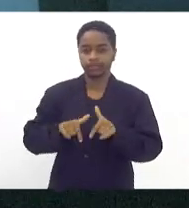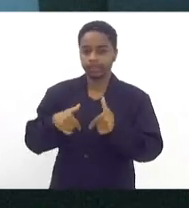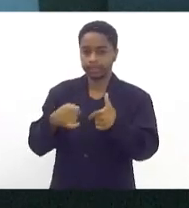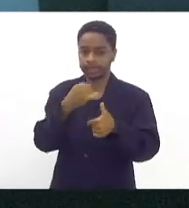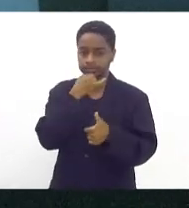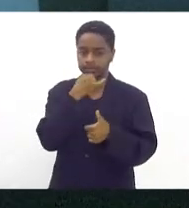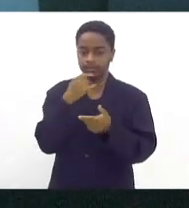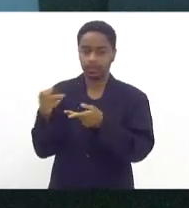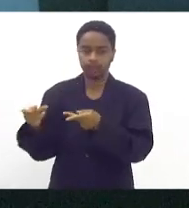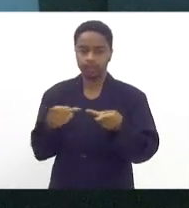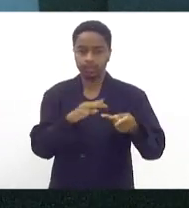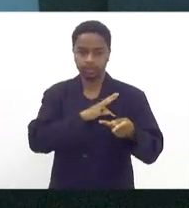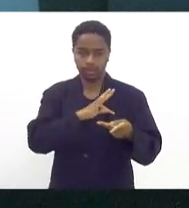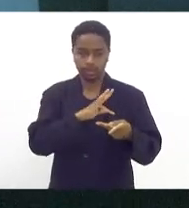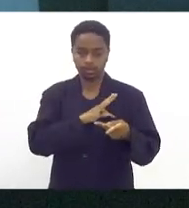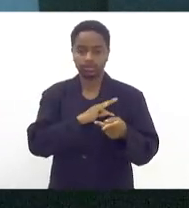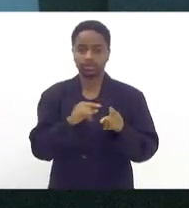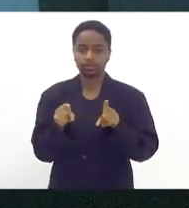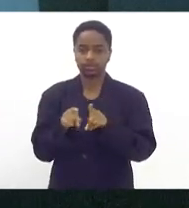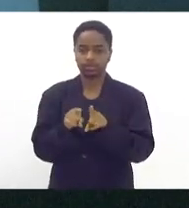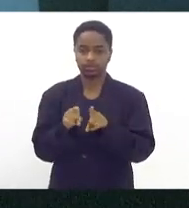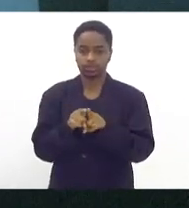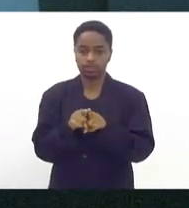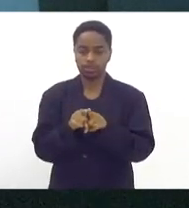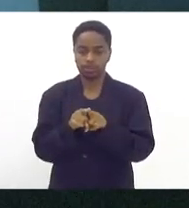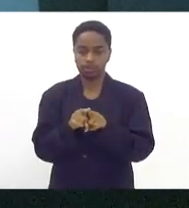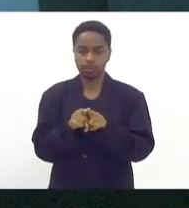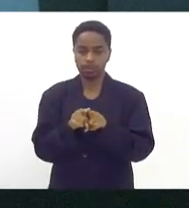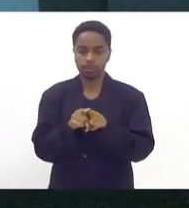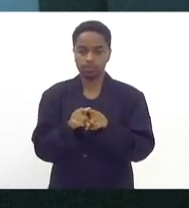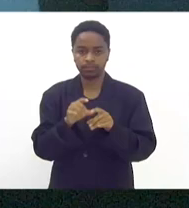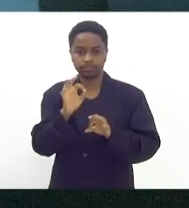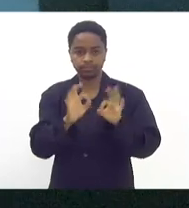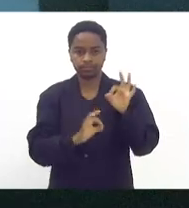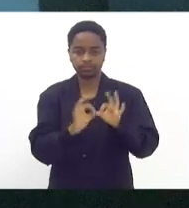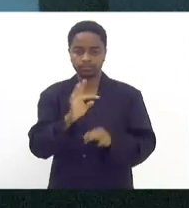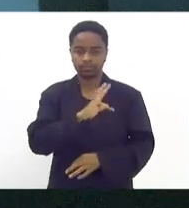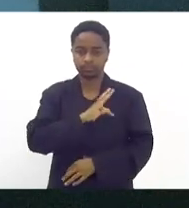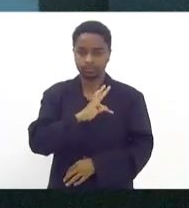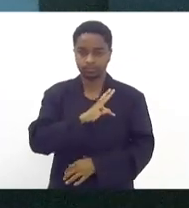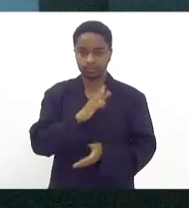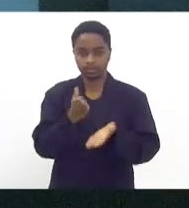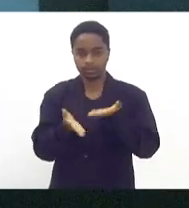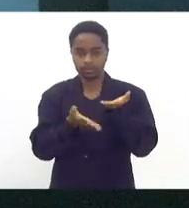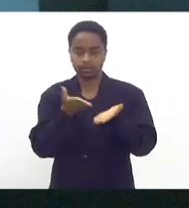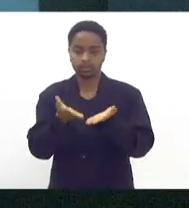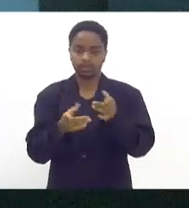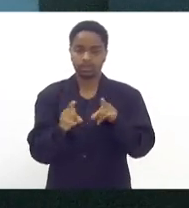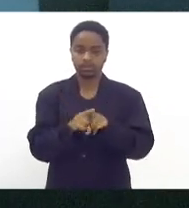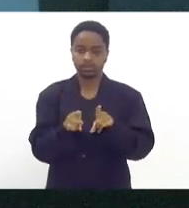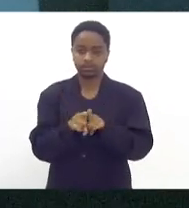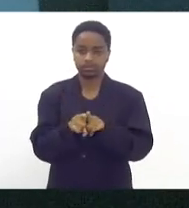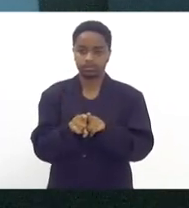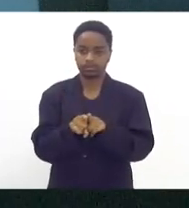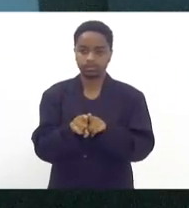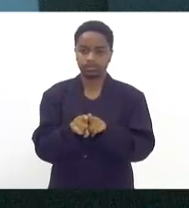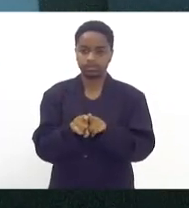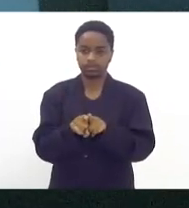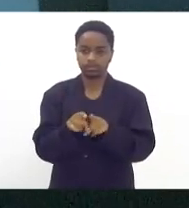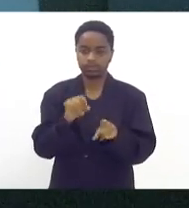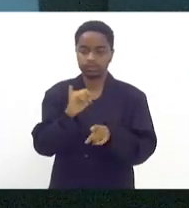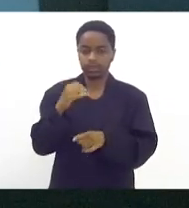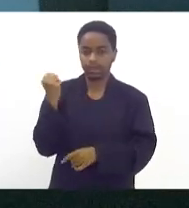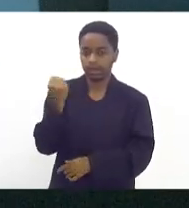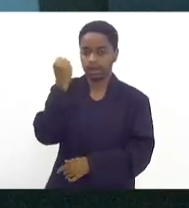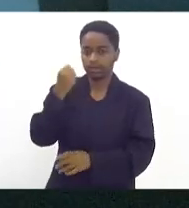visita técnica assistencial como o uma direção técnica assistencial no caso de uma situação mais grave